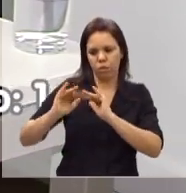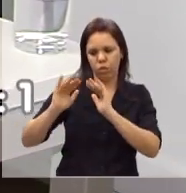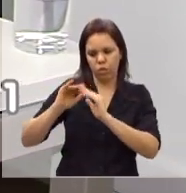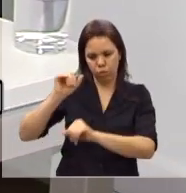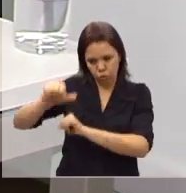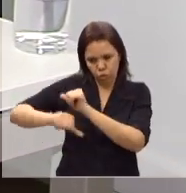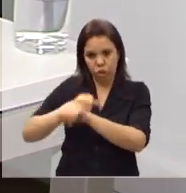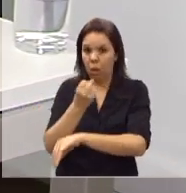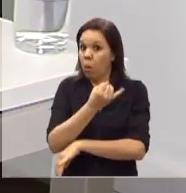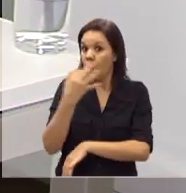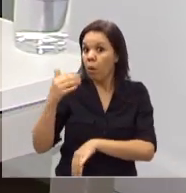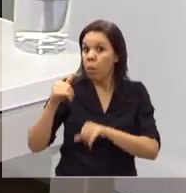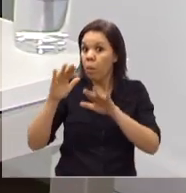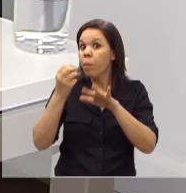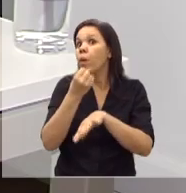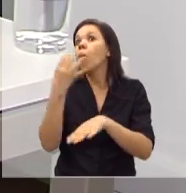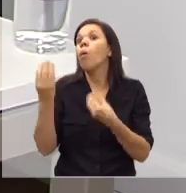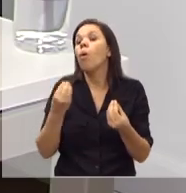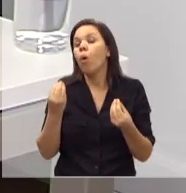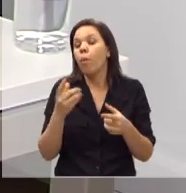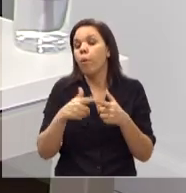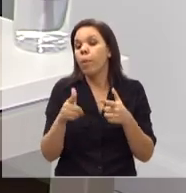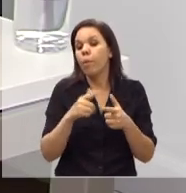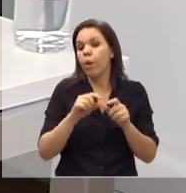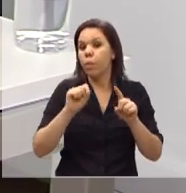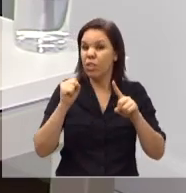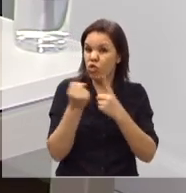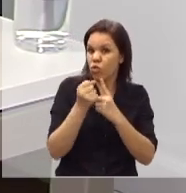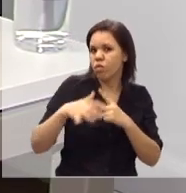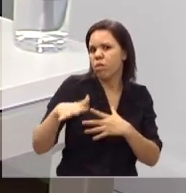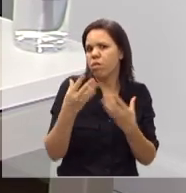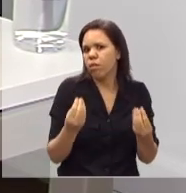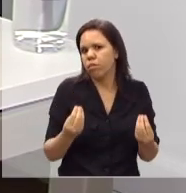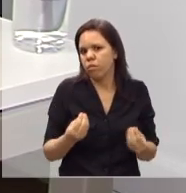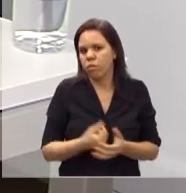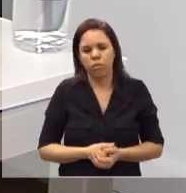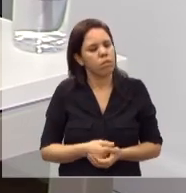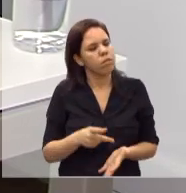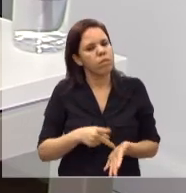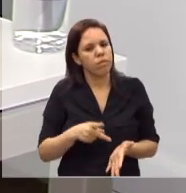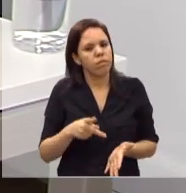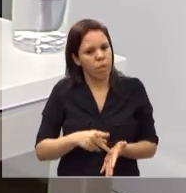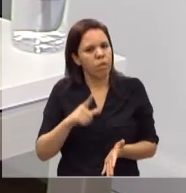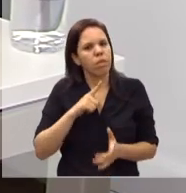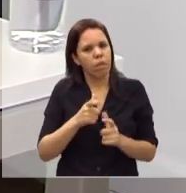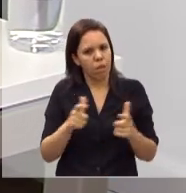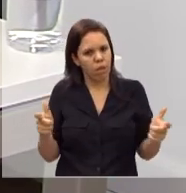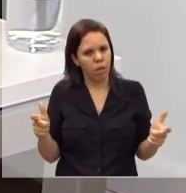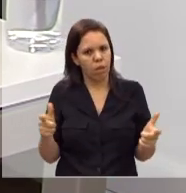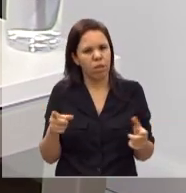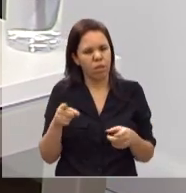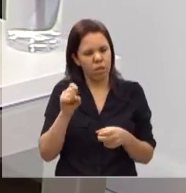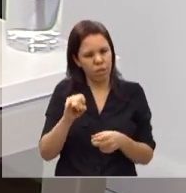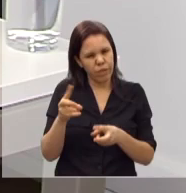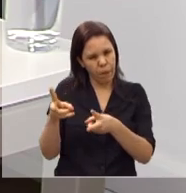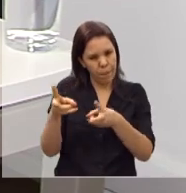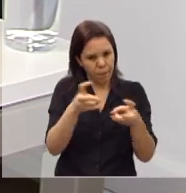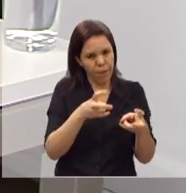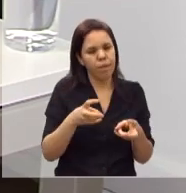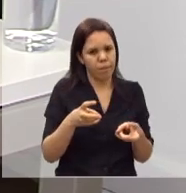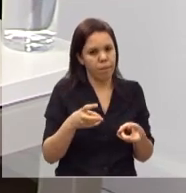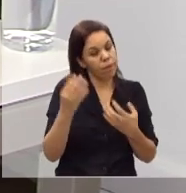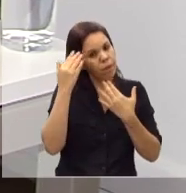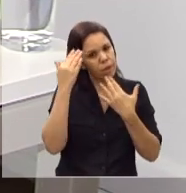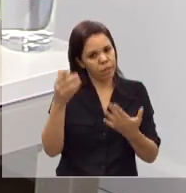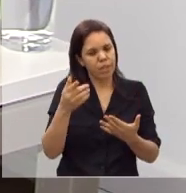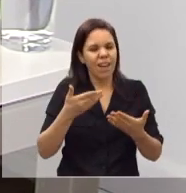a quantidade não, cada dia aumenta mais o problema da sociedade? Na verdade tem aumentado, mas se você reparar esses números, eu até